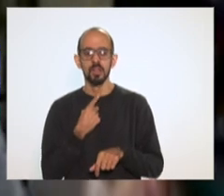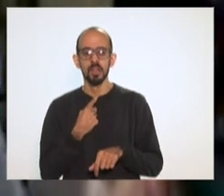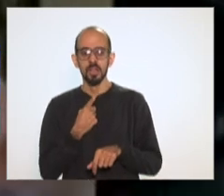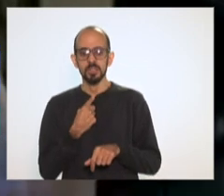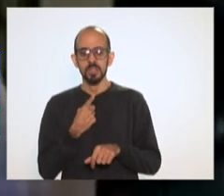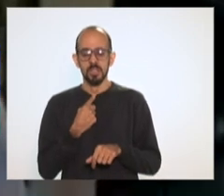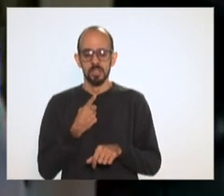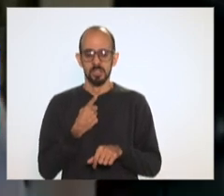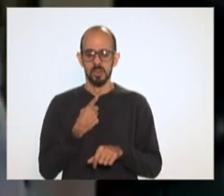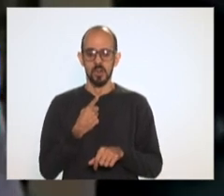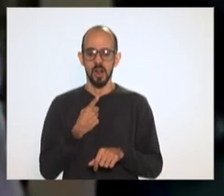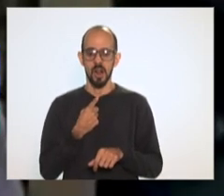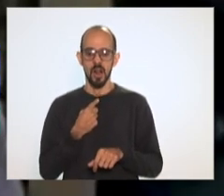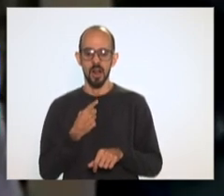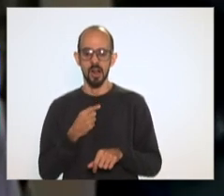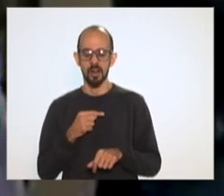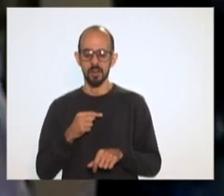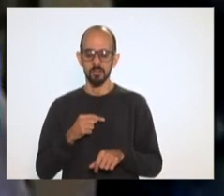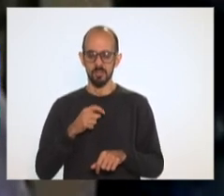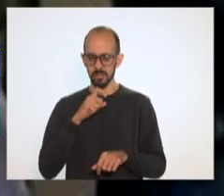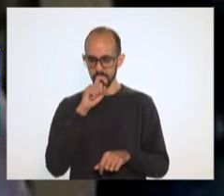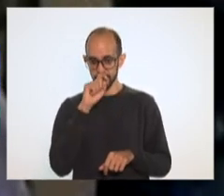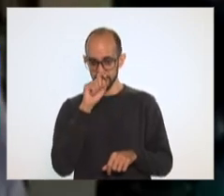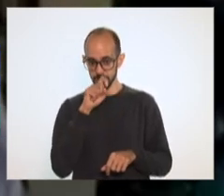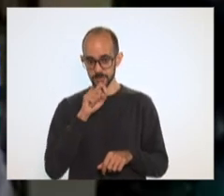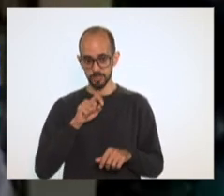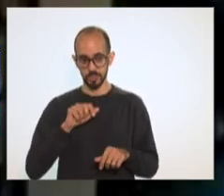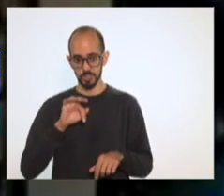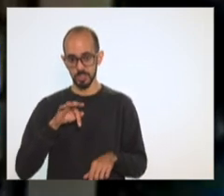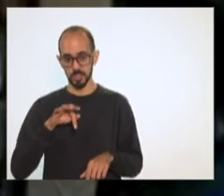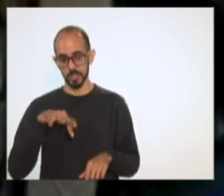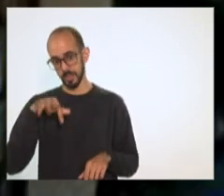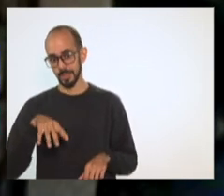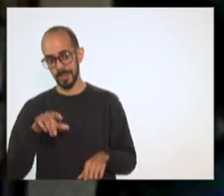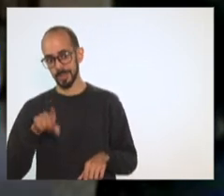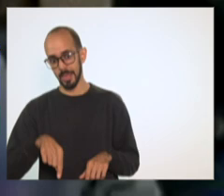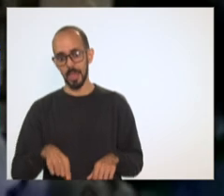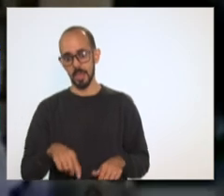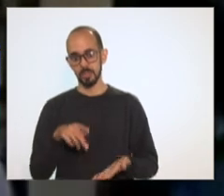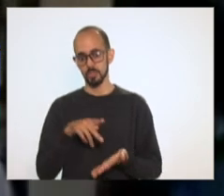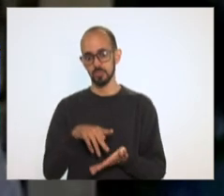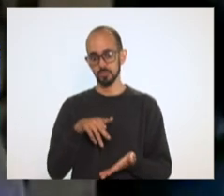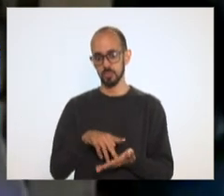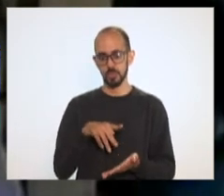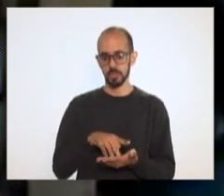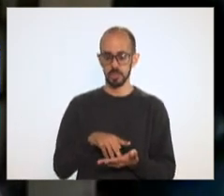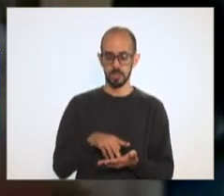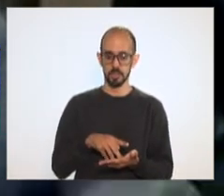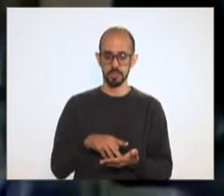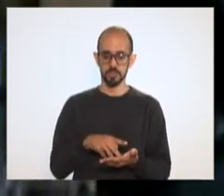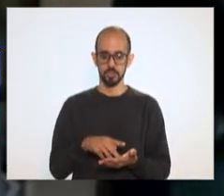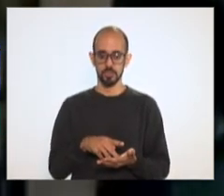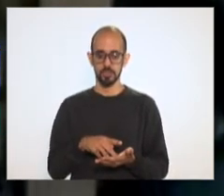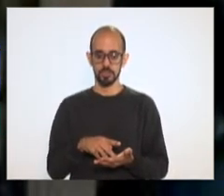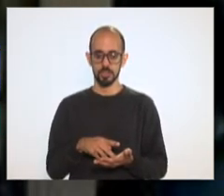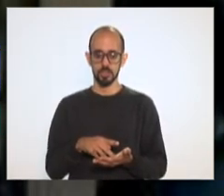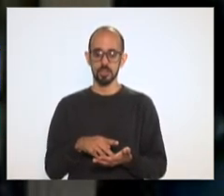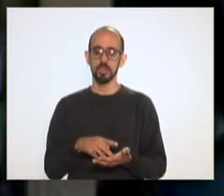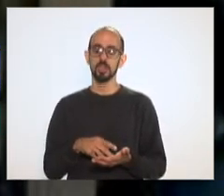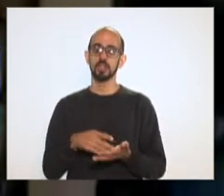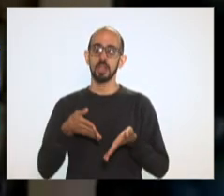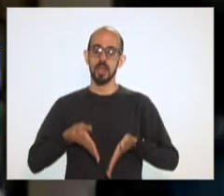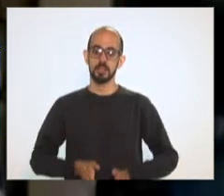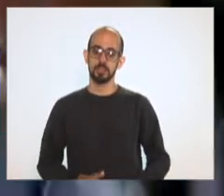anseio de quem realmente é carioca quem é do Rio de Janeiro